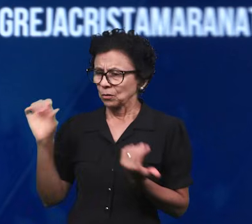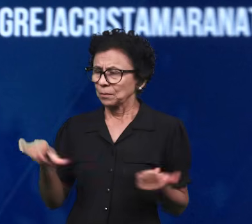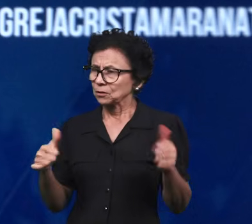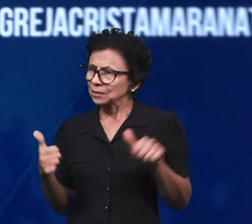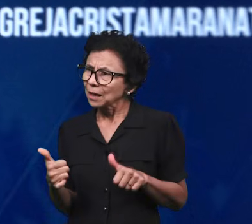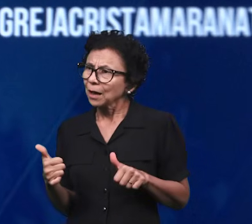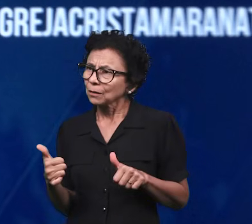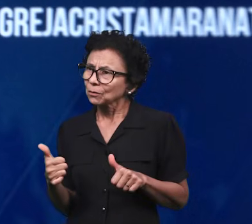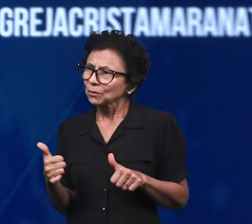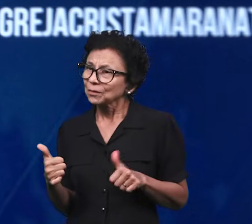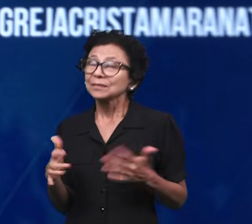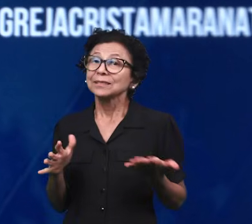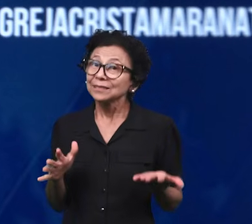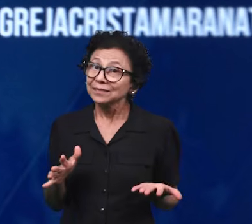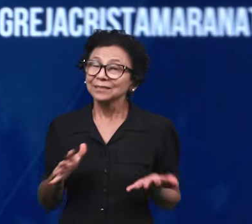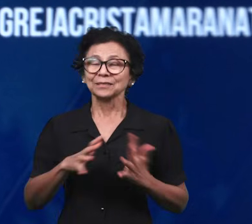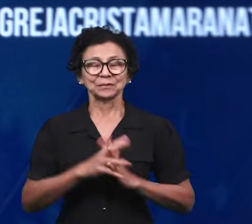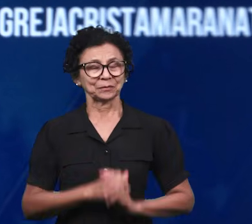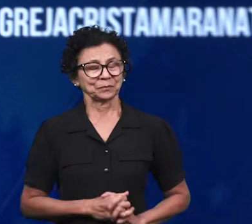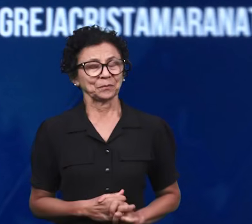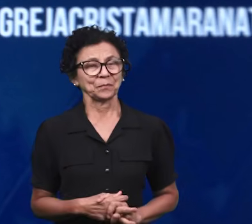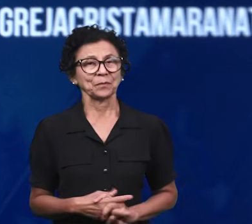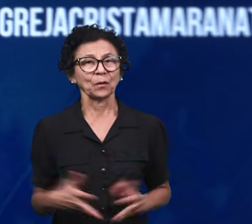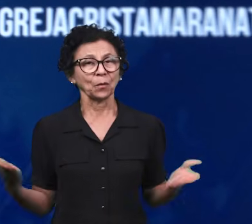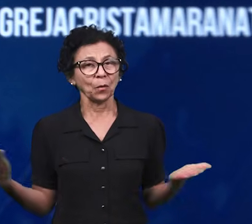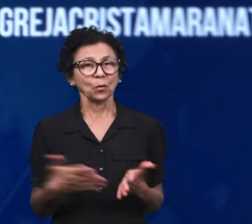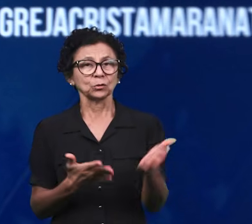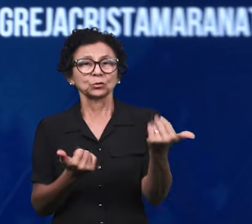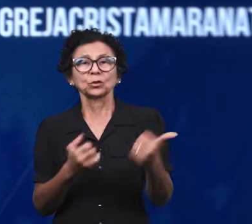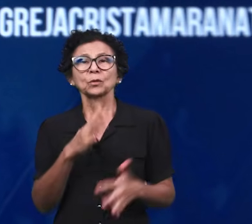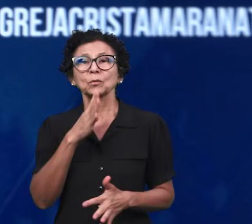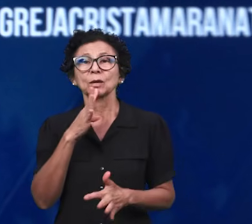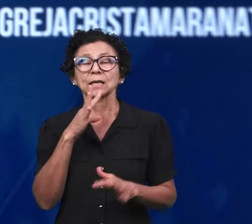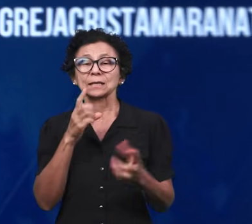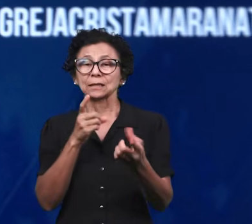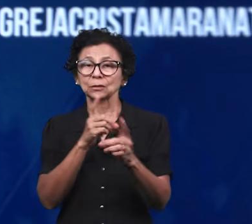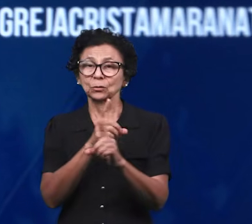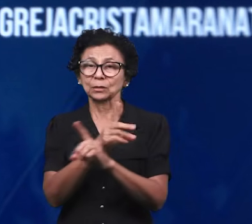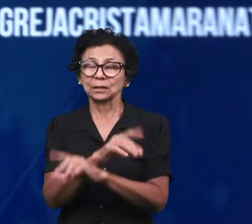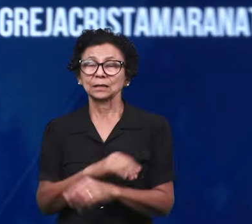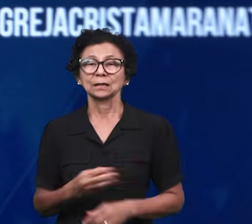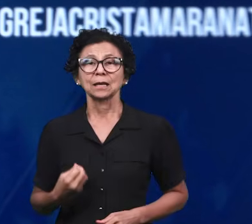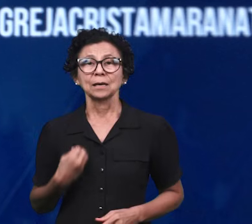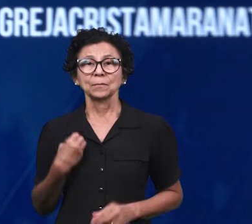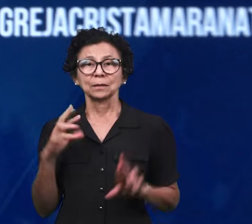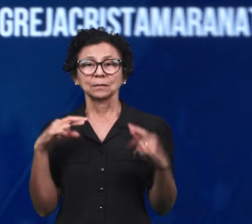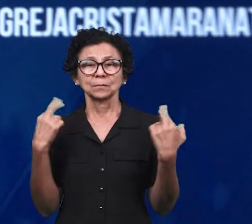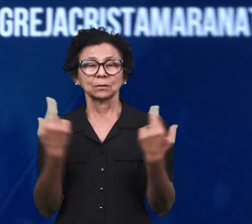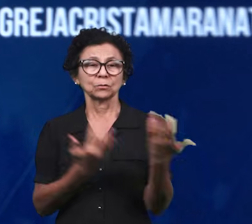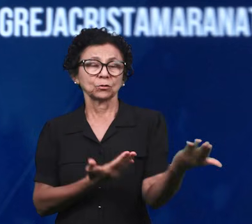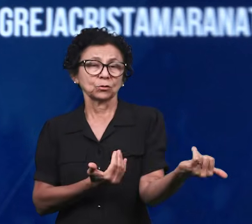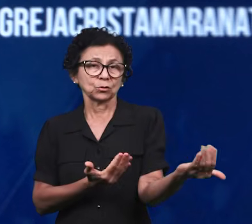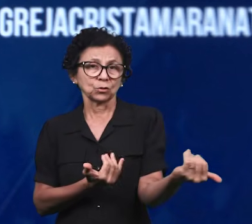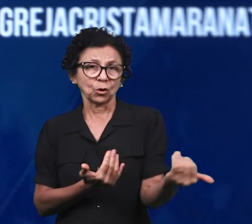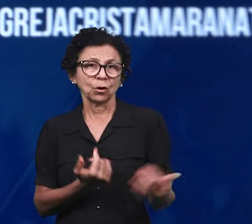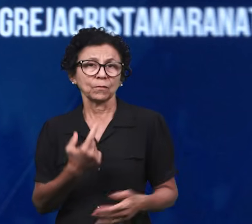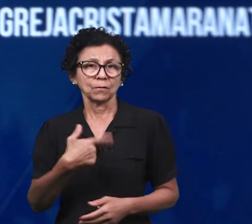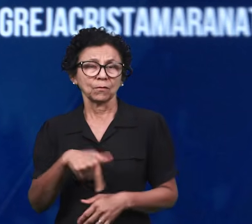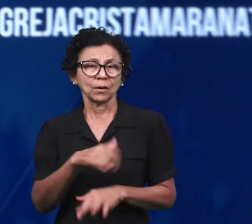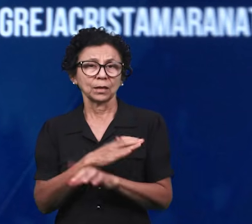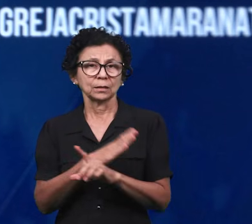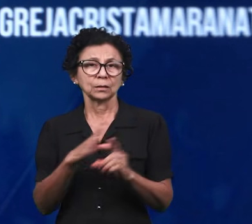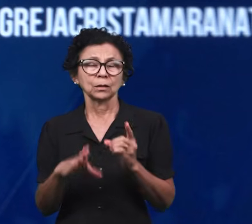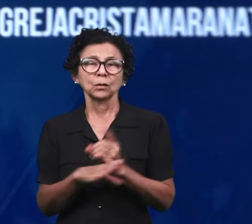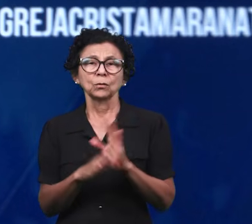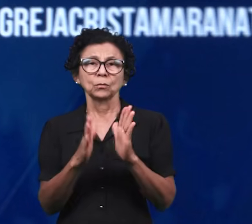seminário, o jovem dessa obra participa das reuniões de jovens, participa das convocações de jovens, está nas vigílias,